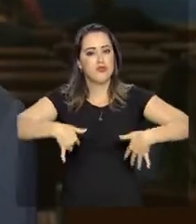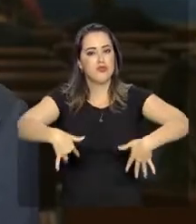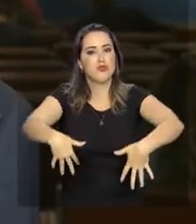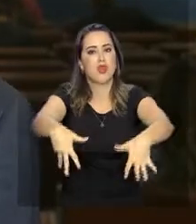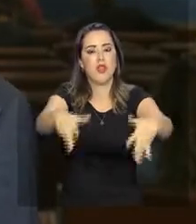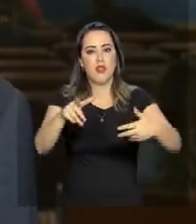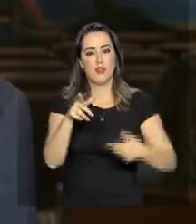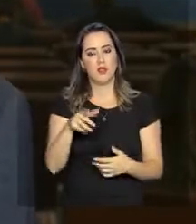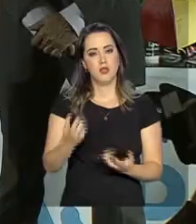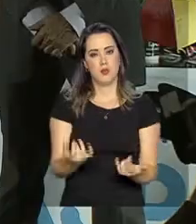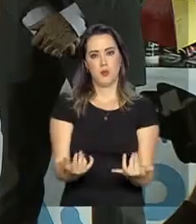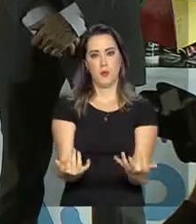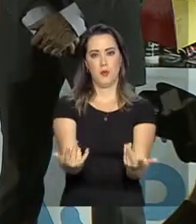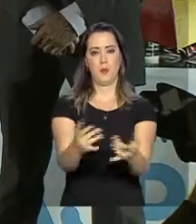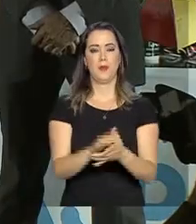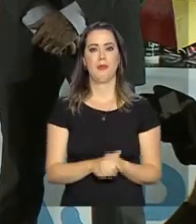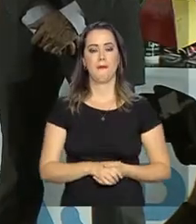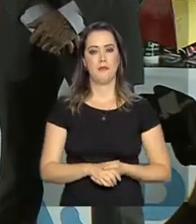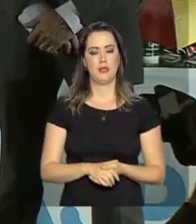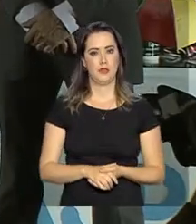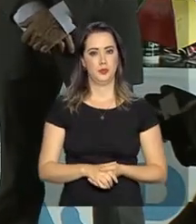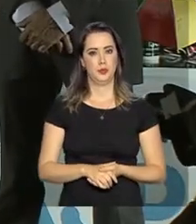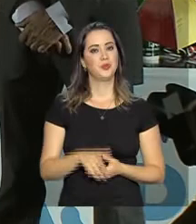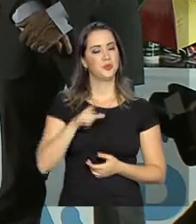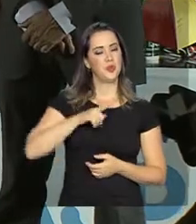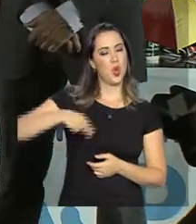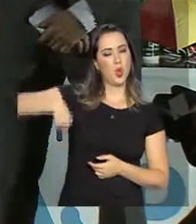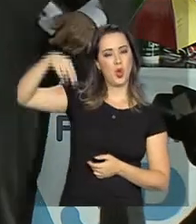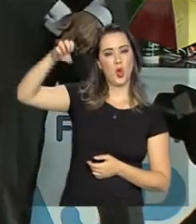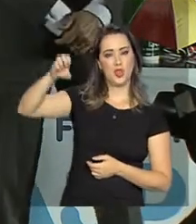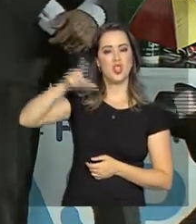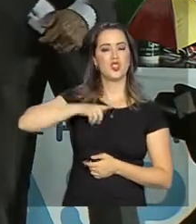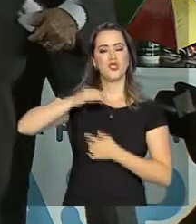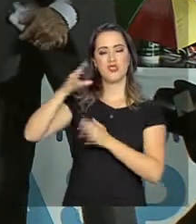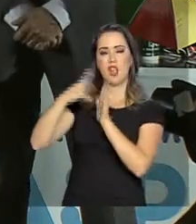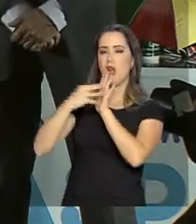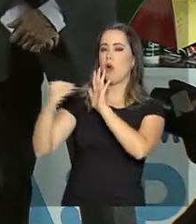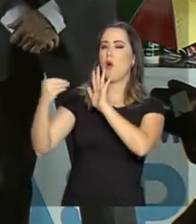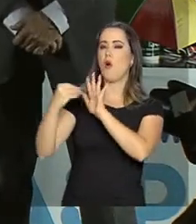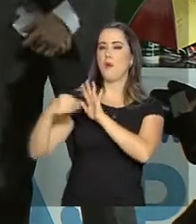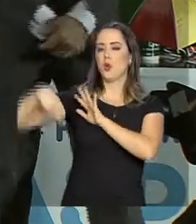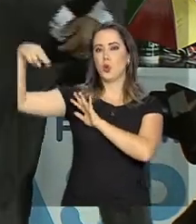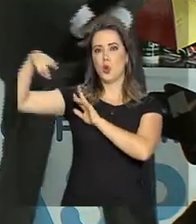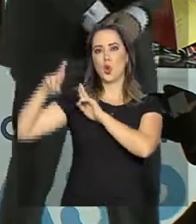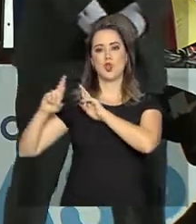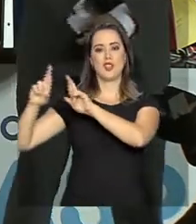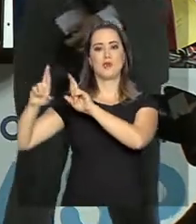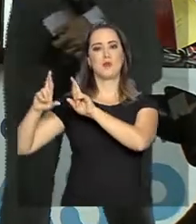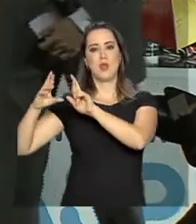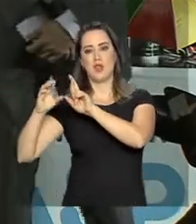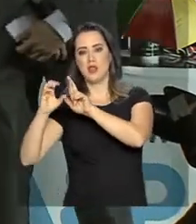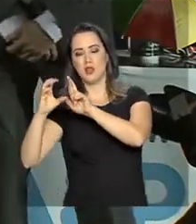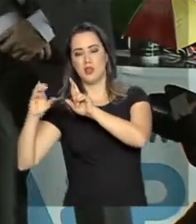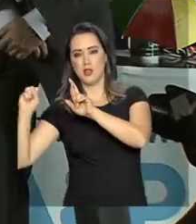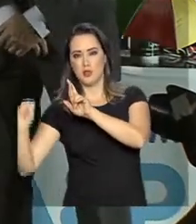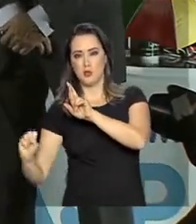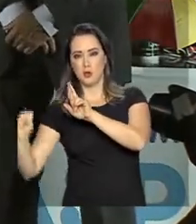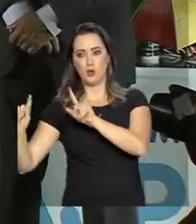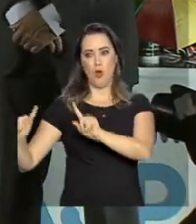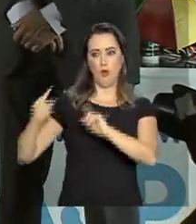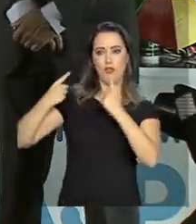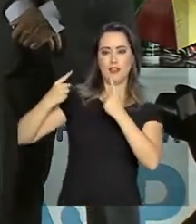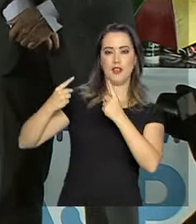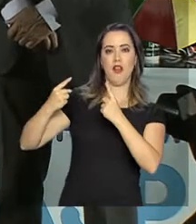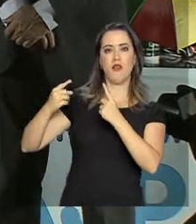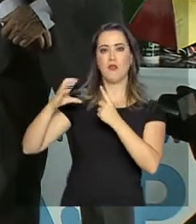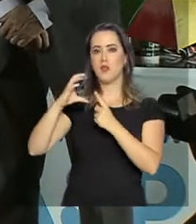manutenção o gramado com os três tenores do op a esperança dos 10 desafio